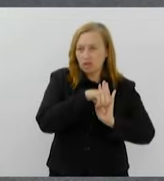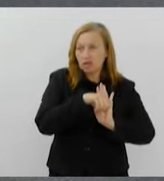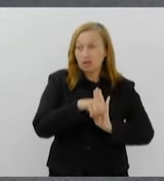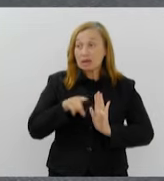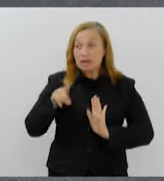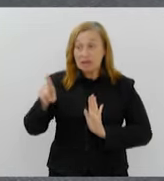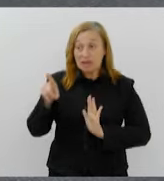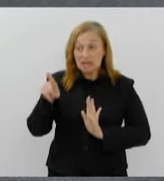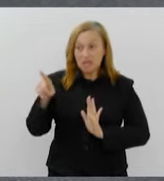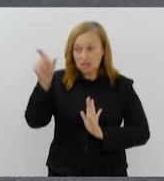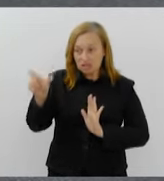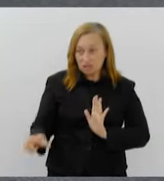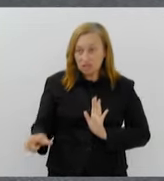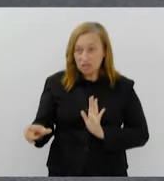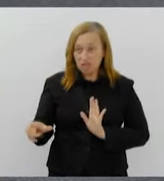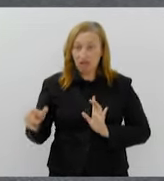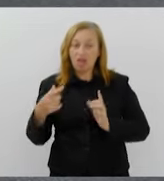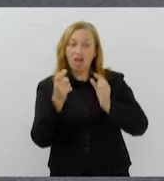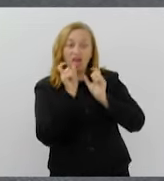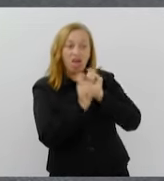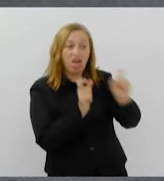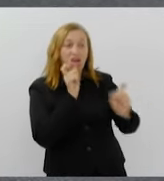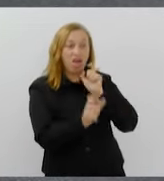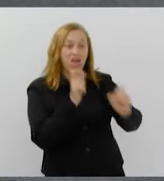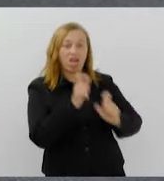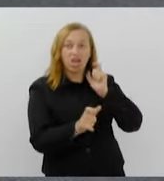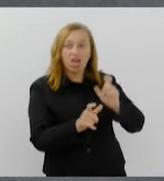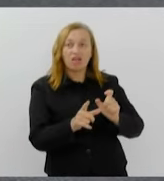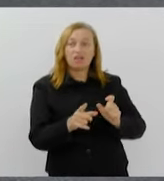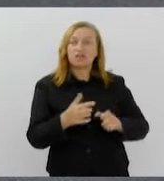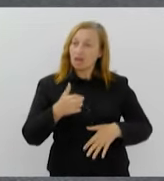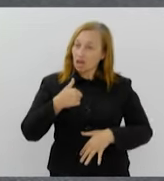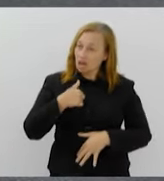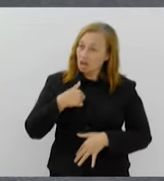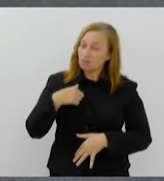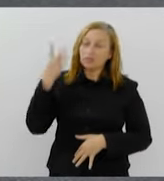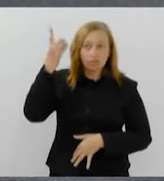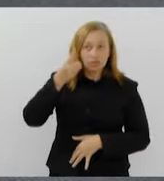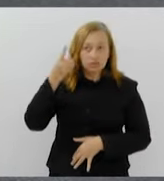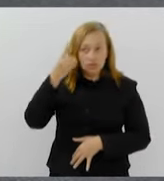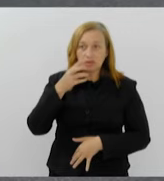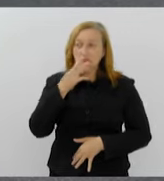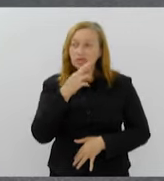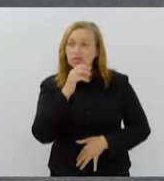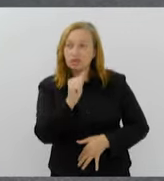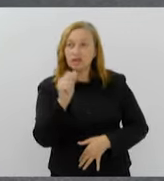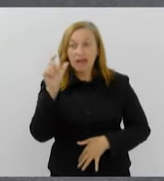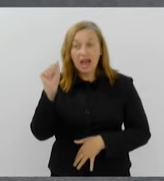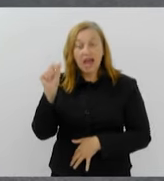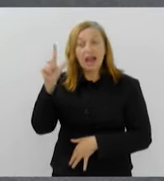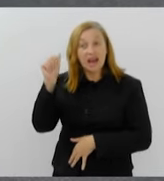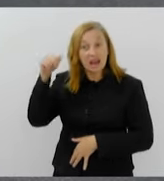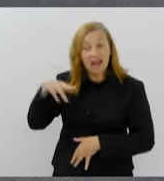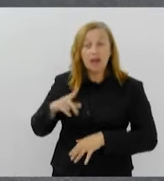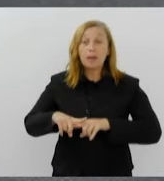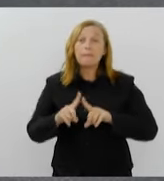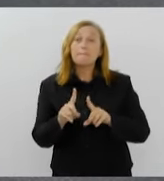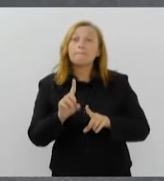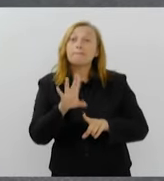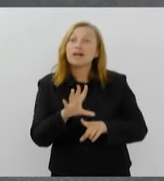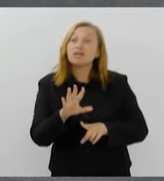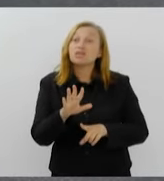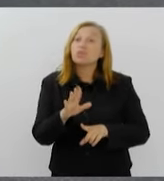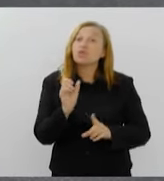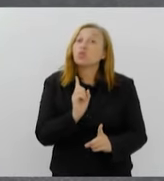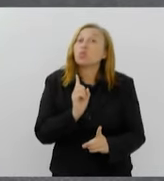ali insultando os parlamentares que ali estavam a minha pessoa a pessoa do Amorim a pessoa do Alan Lopes só que